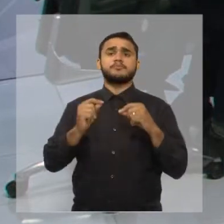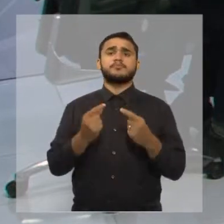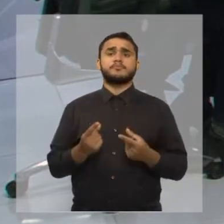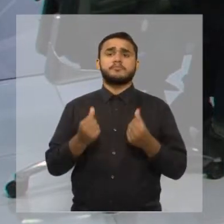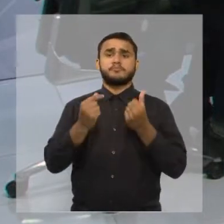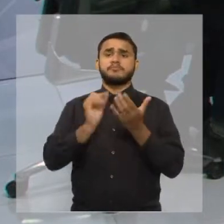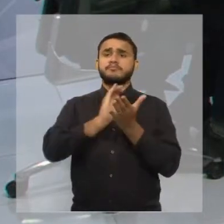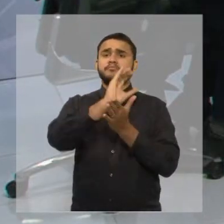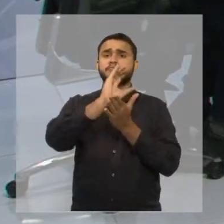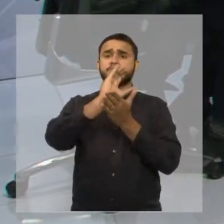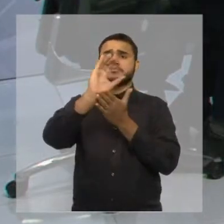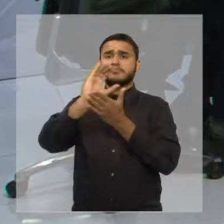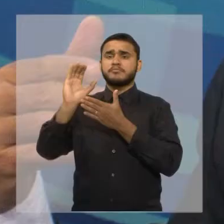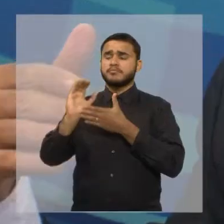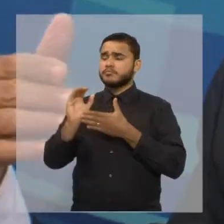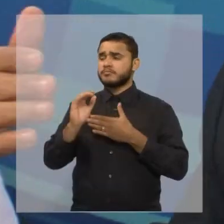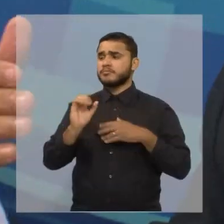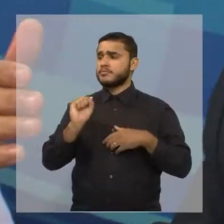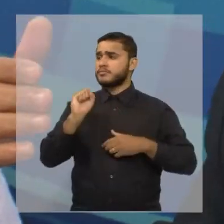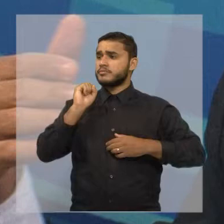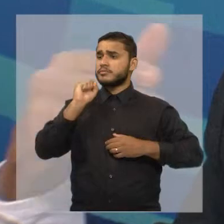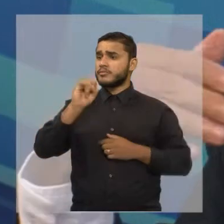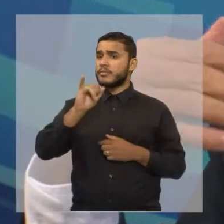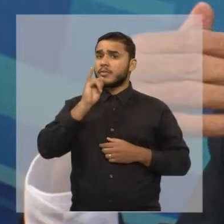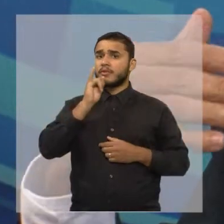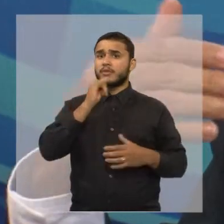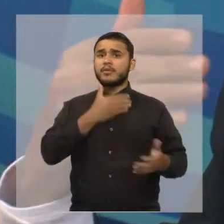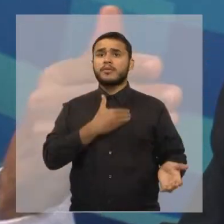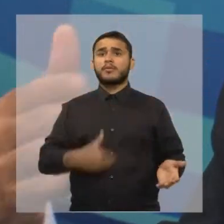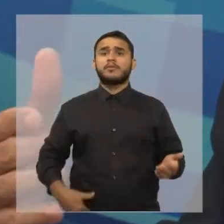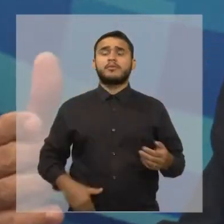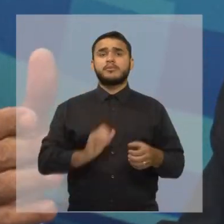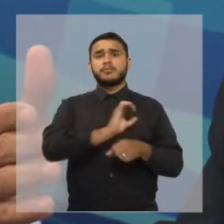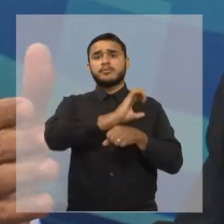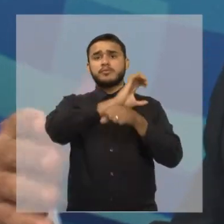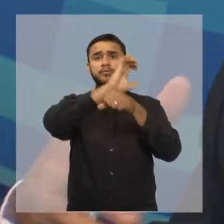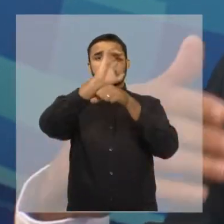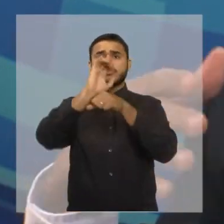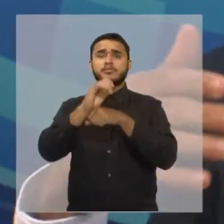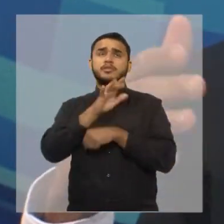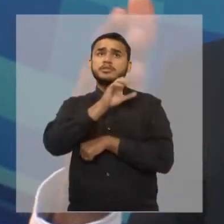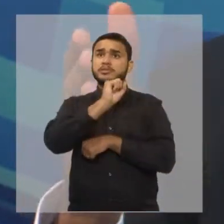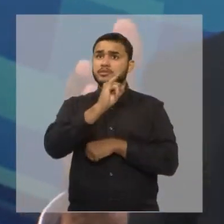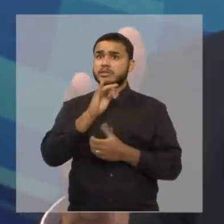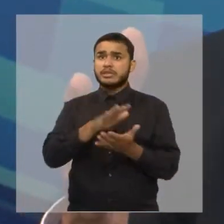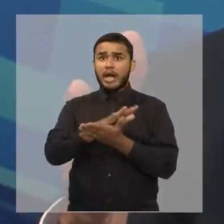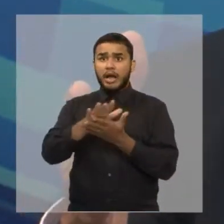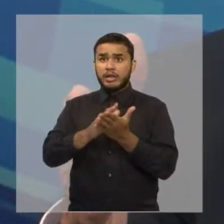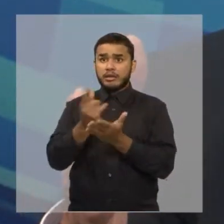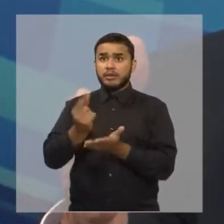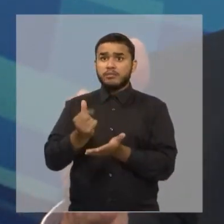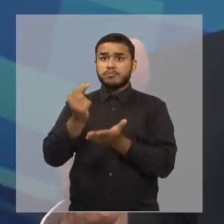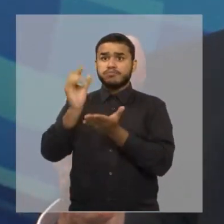sendo cumpridas. Do contrário, os governadores do Nordeste, que são muito aguerridos contra o governo federal, já teriam recorrido ao Supremo.